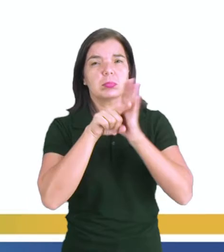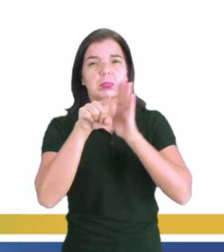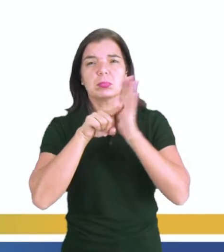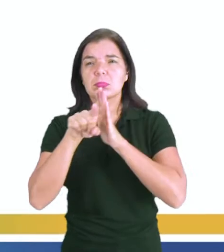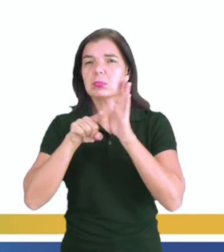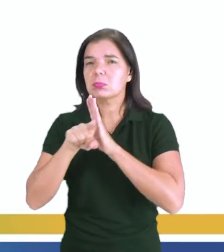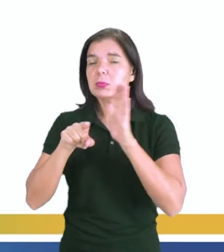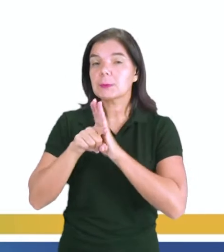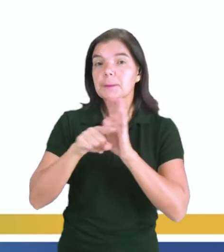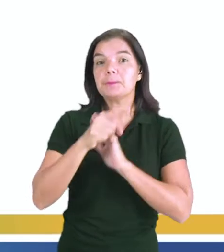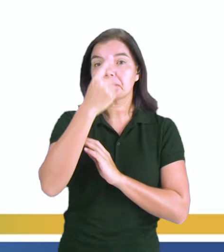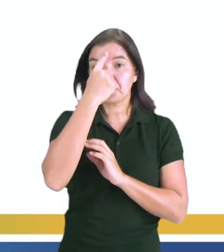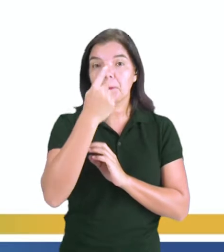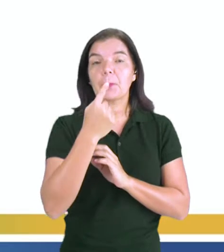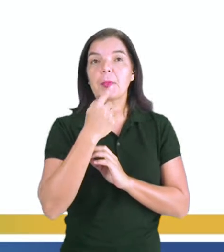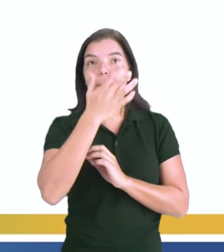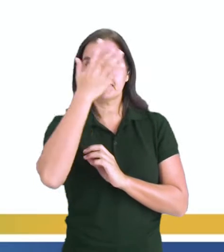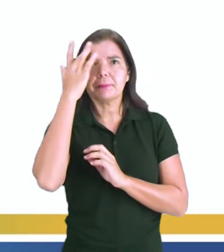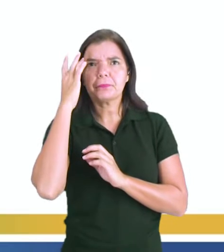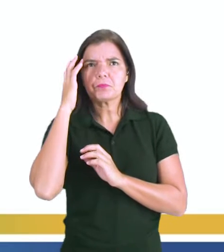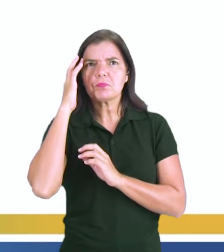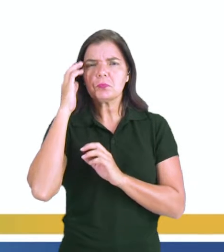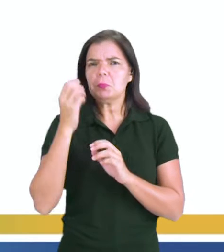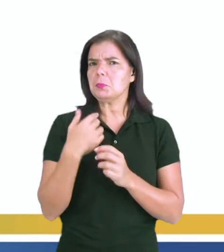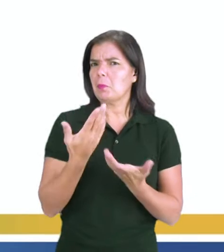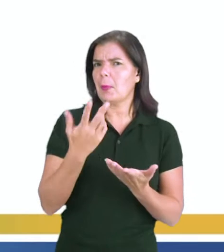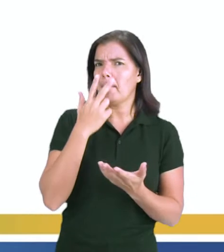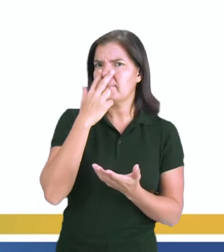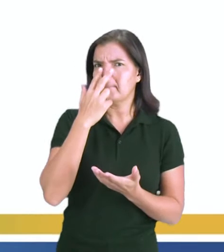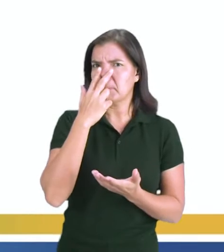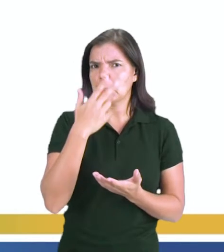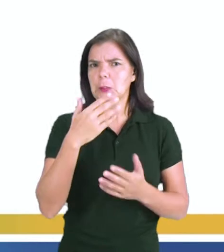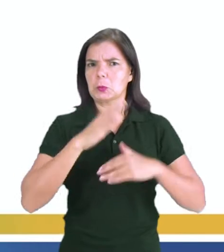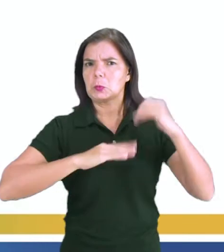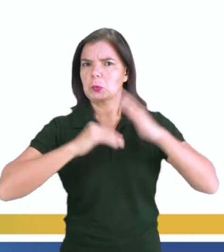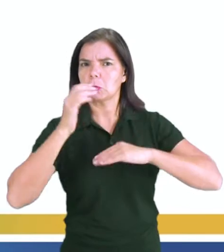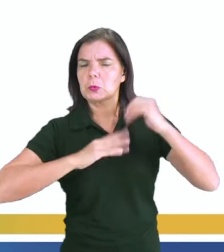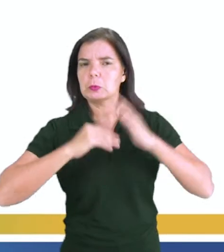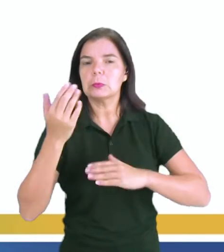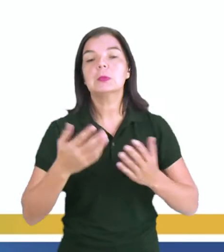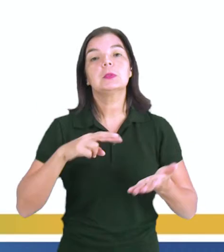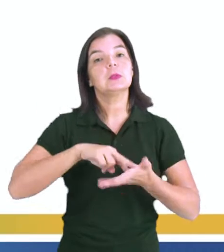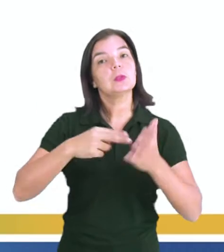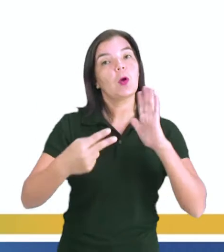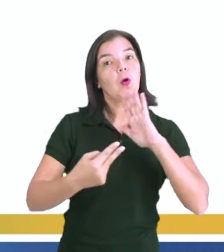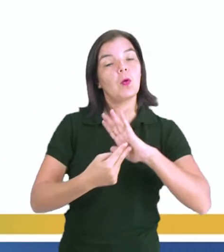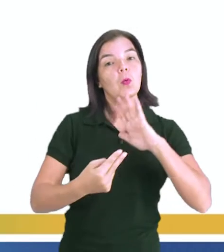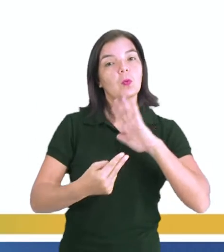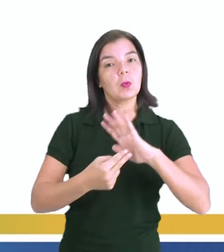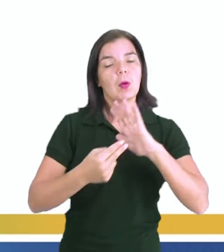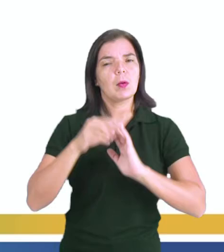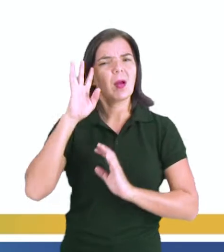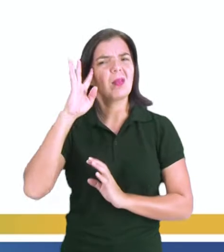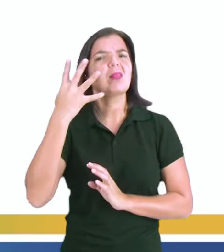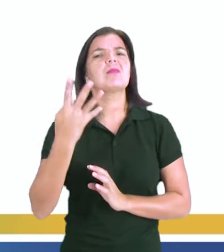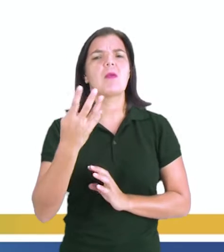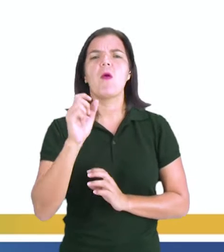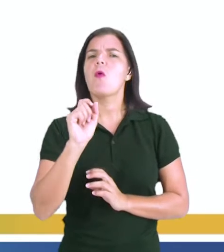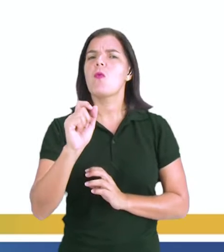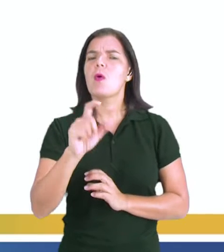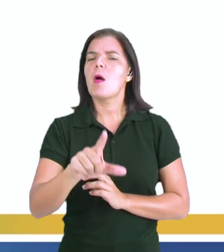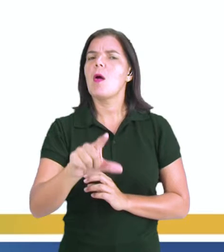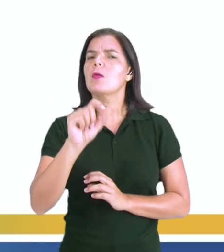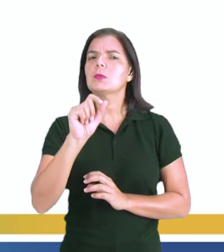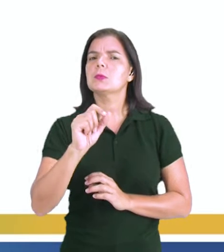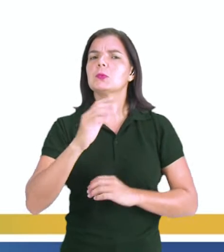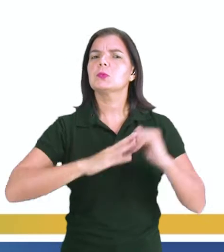interrogação e as figuras de pessoas com trajes típicos de determinada profissão, esse dilema pode ser a indecisão em relação à